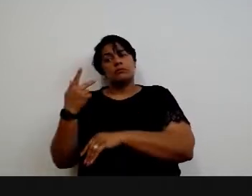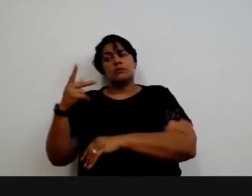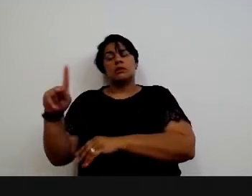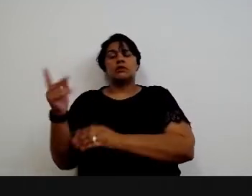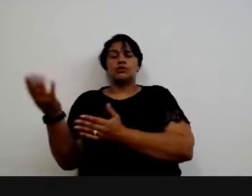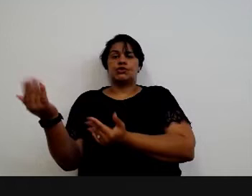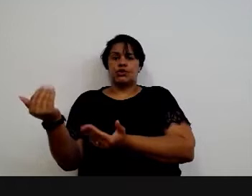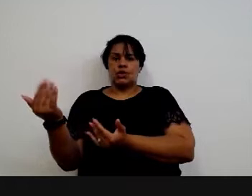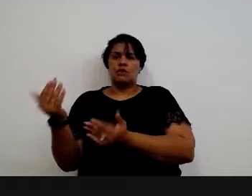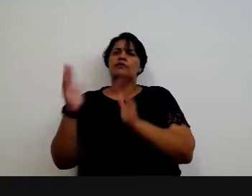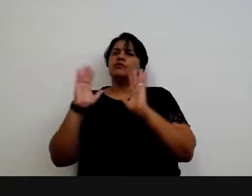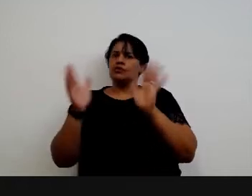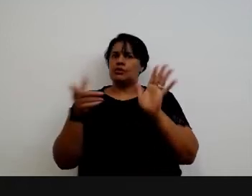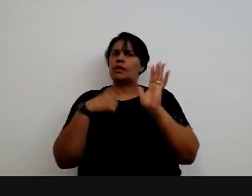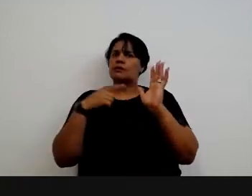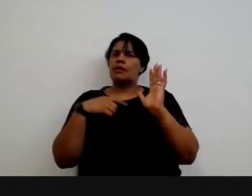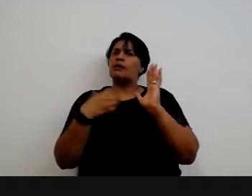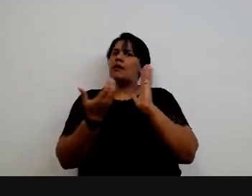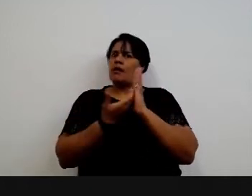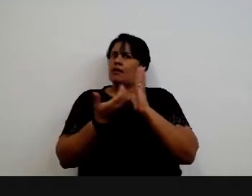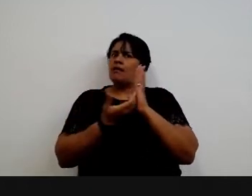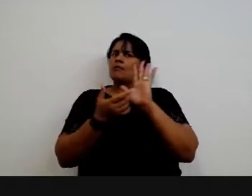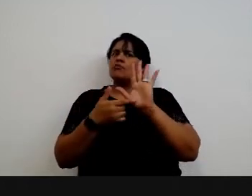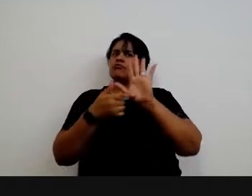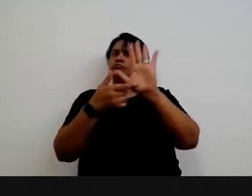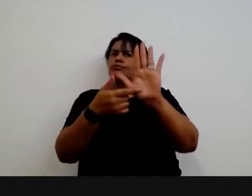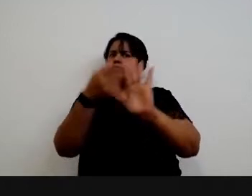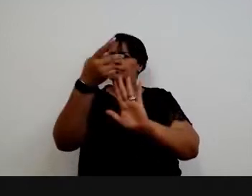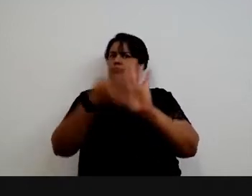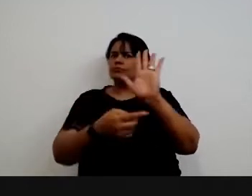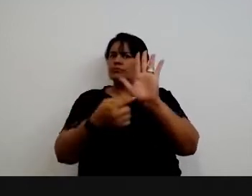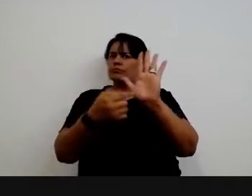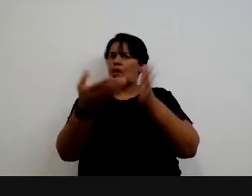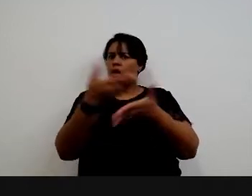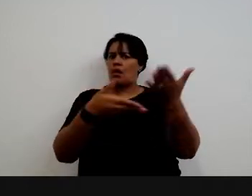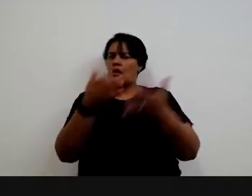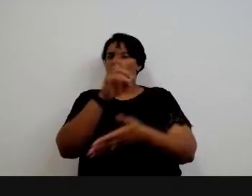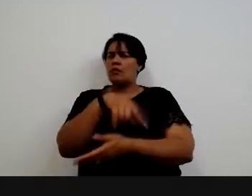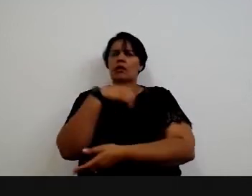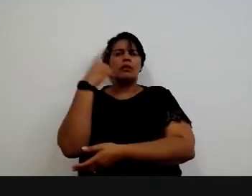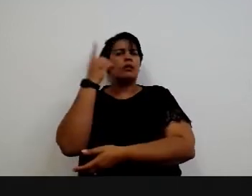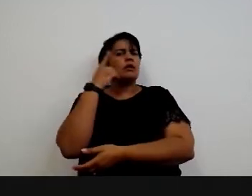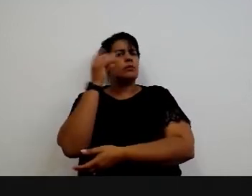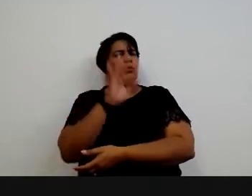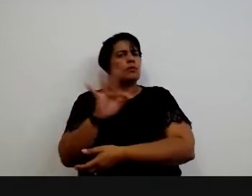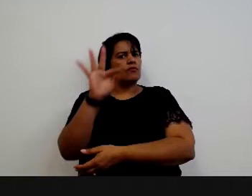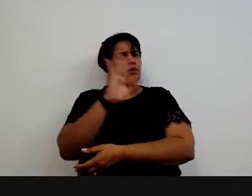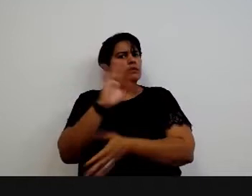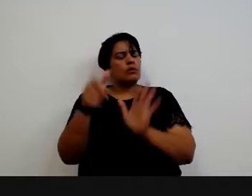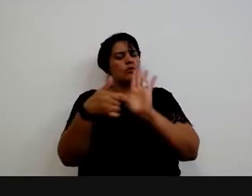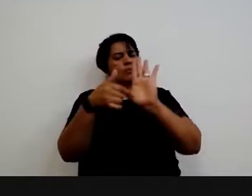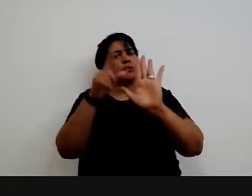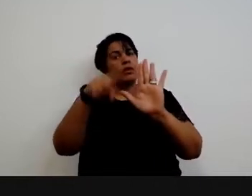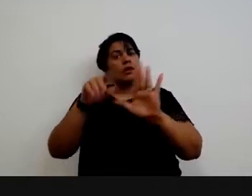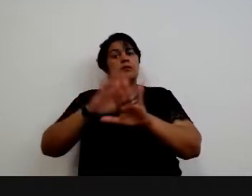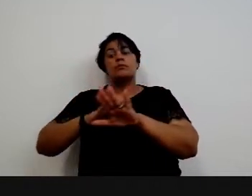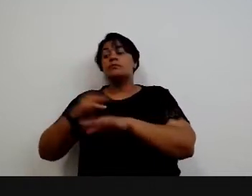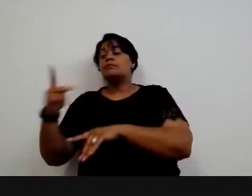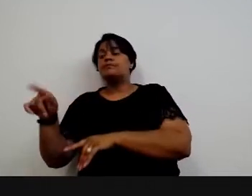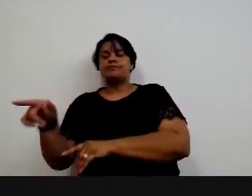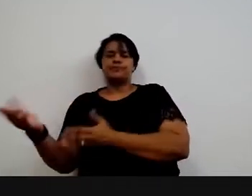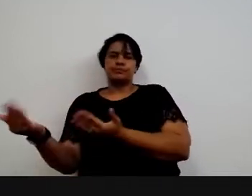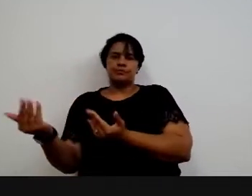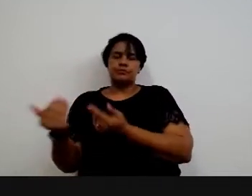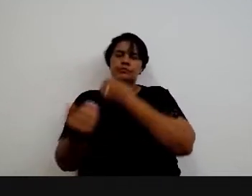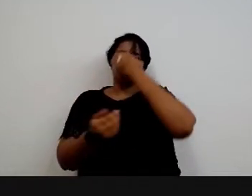que foram divulgados por meio da nossa interlocução com os deputados federais. E aí, trazendo a importância,